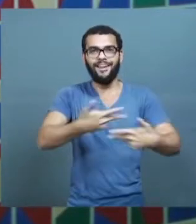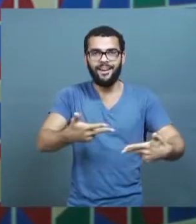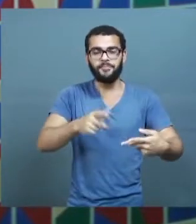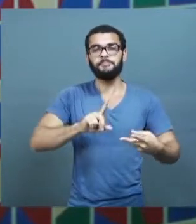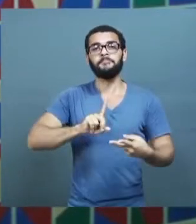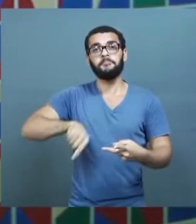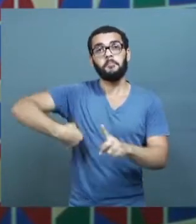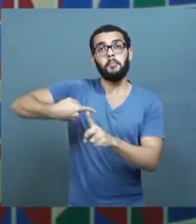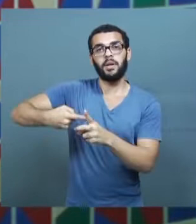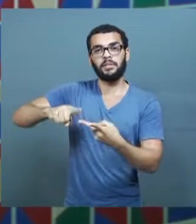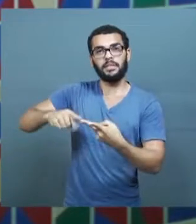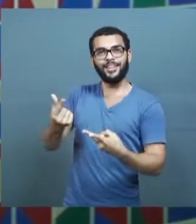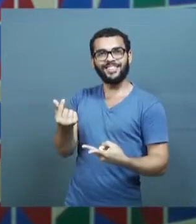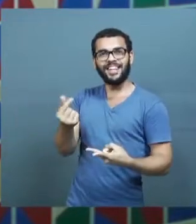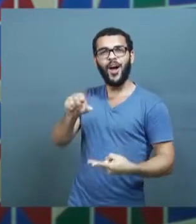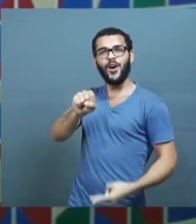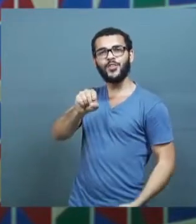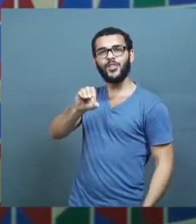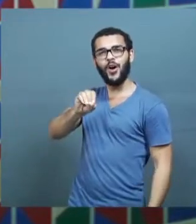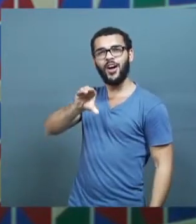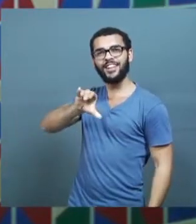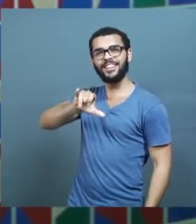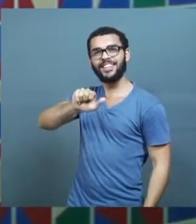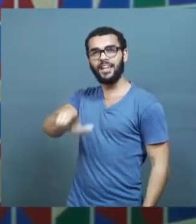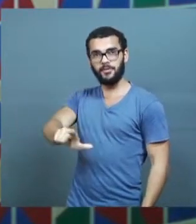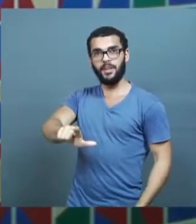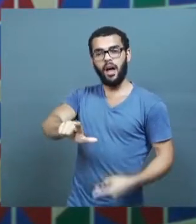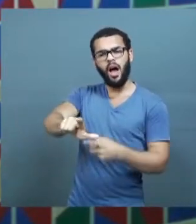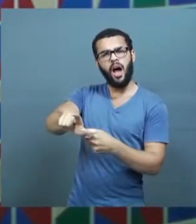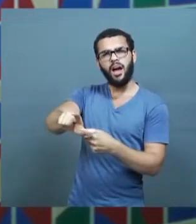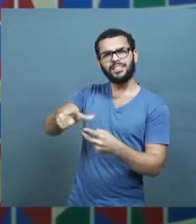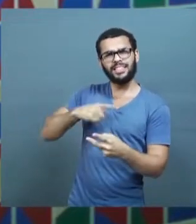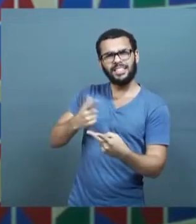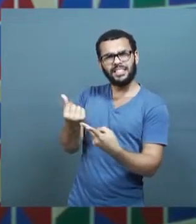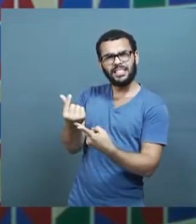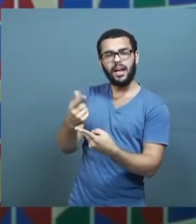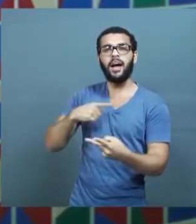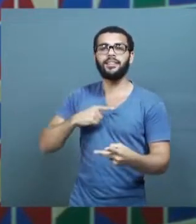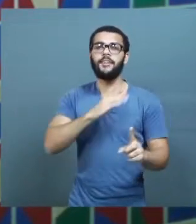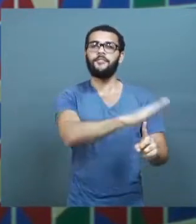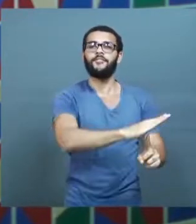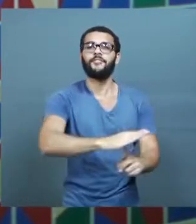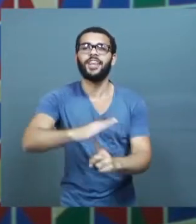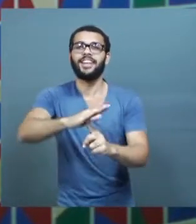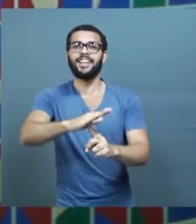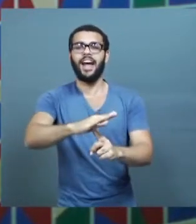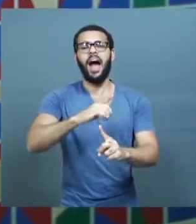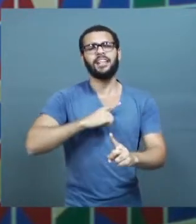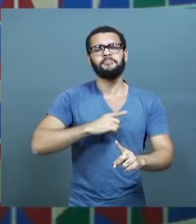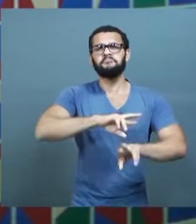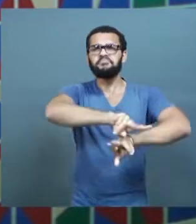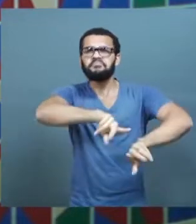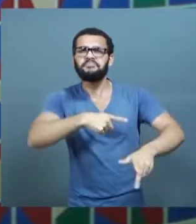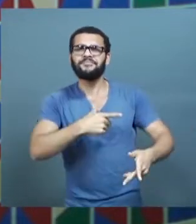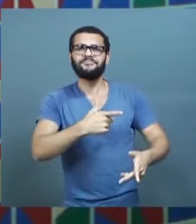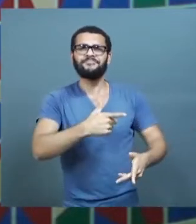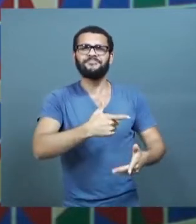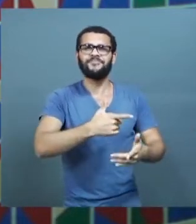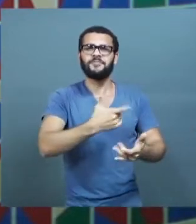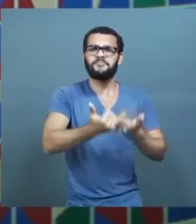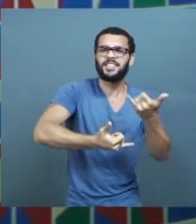Elas recebendo a moeda social, elas participam do projeto da Feira de Trocas Solidárias, onde todo o produto oriundo de